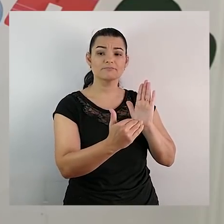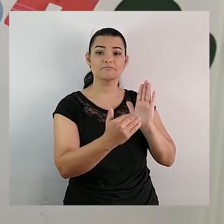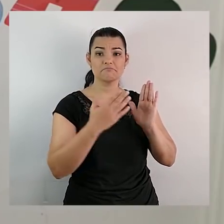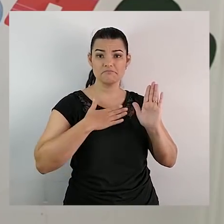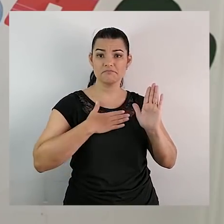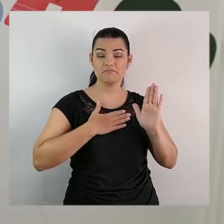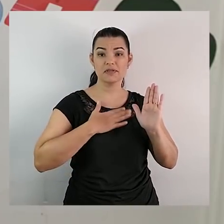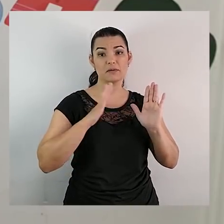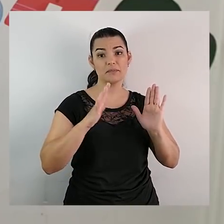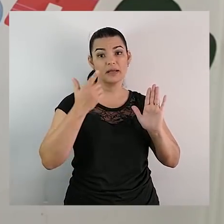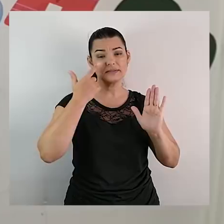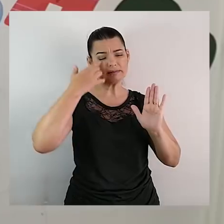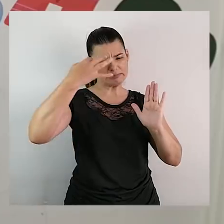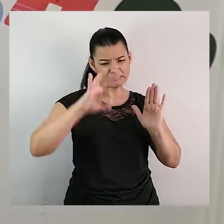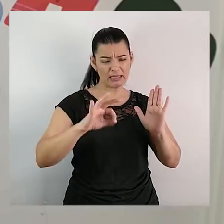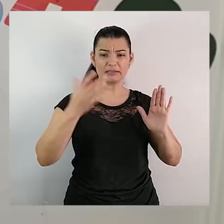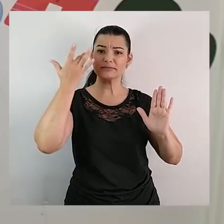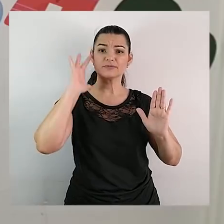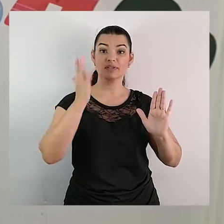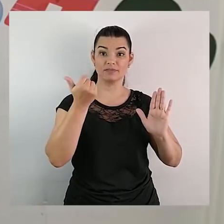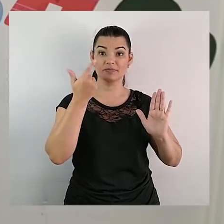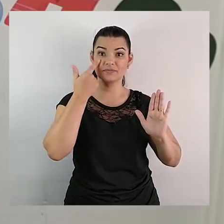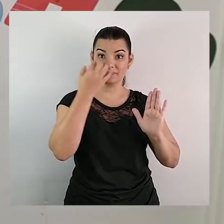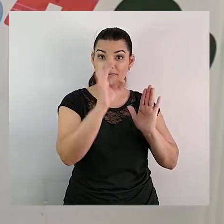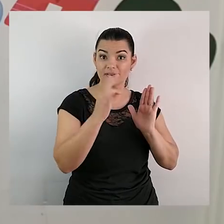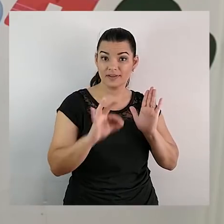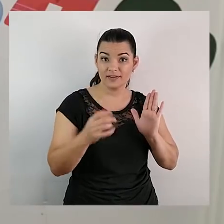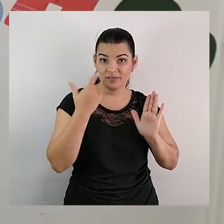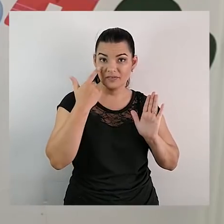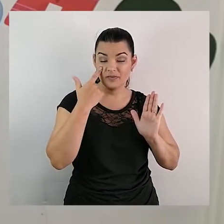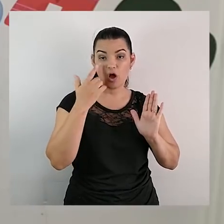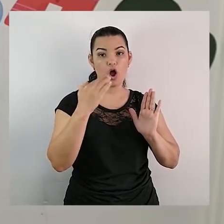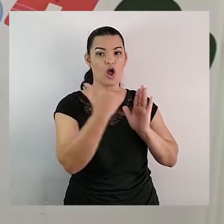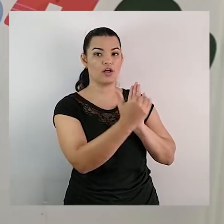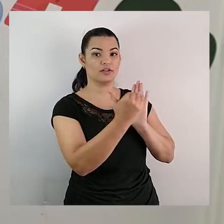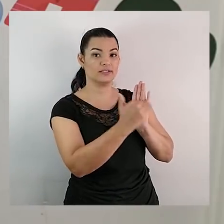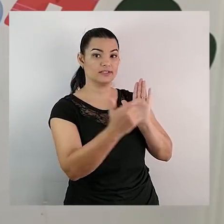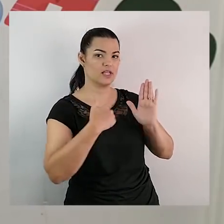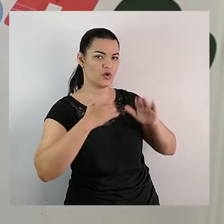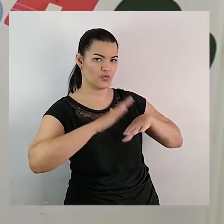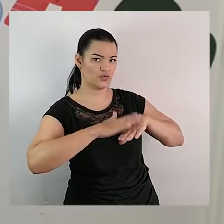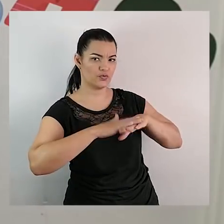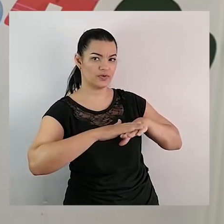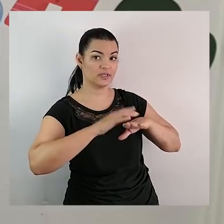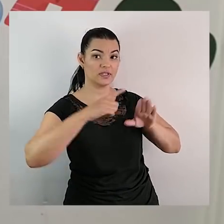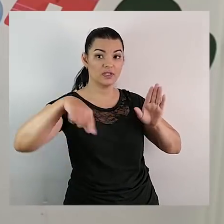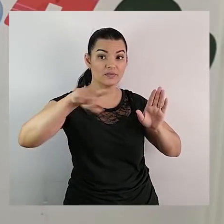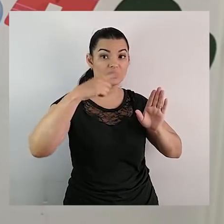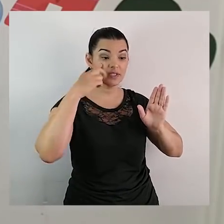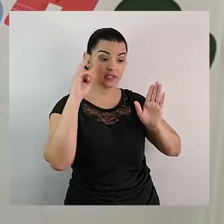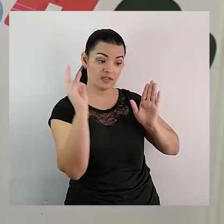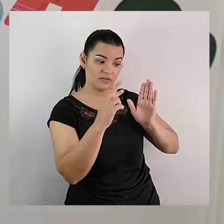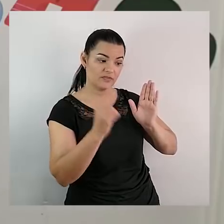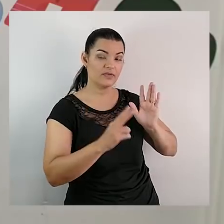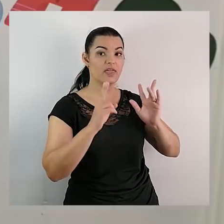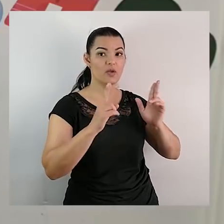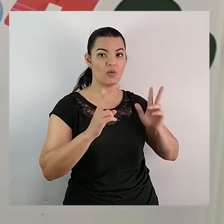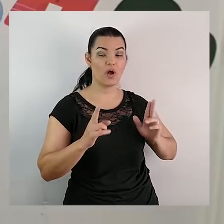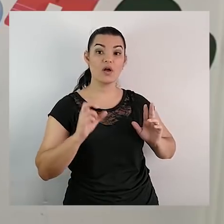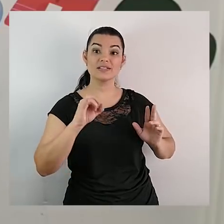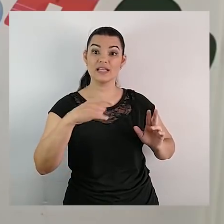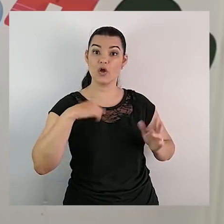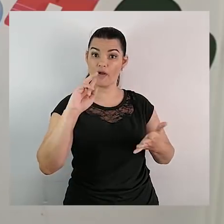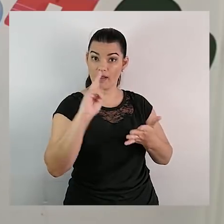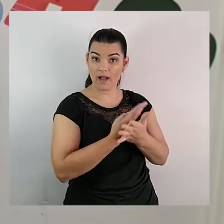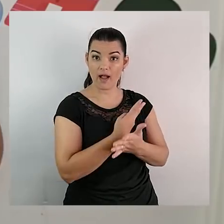correta. Vamos conferir? Então, olha só a lista que eu montei. Confiram com a de vocês e se